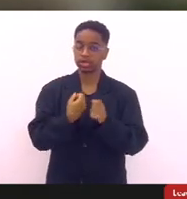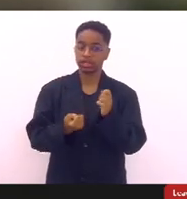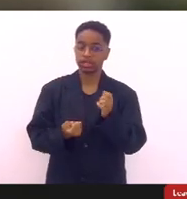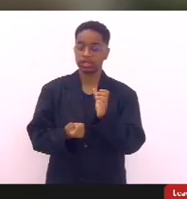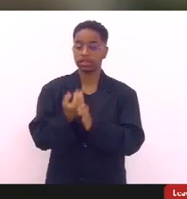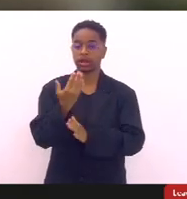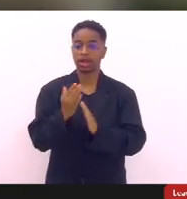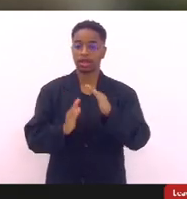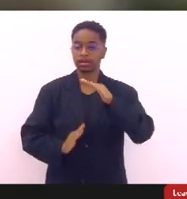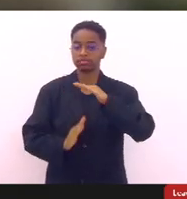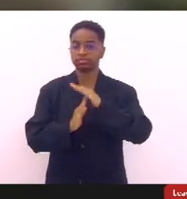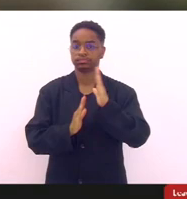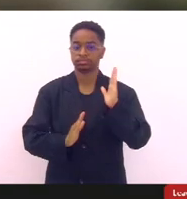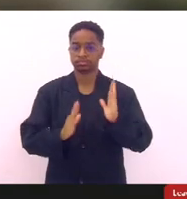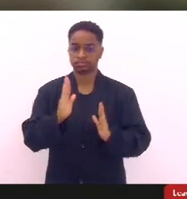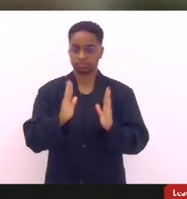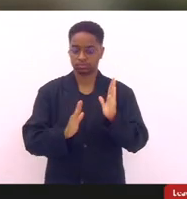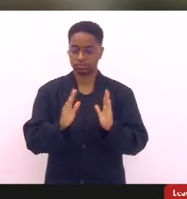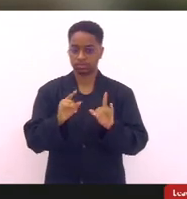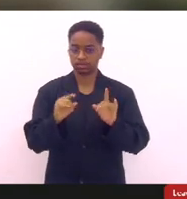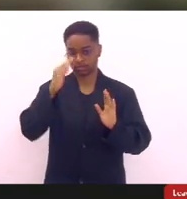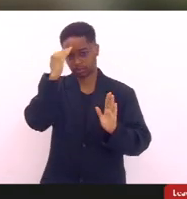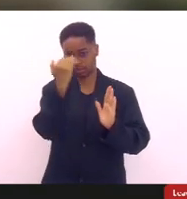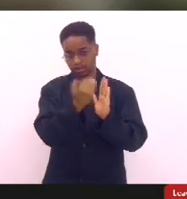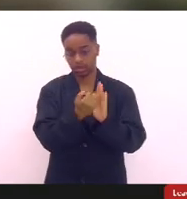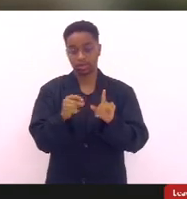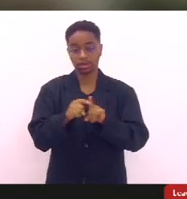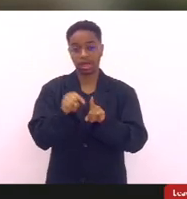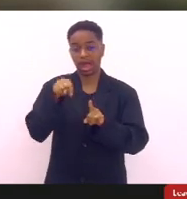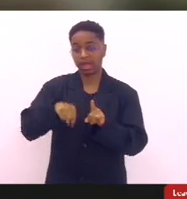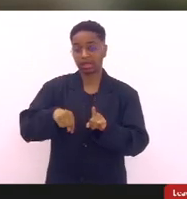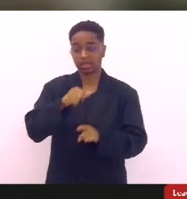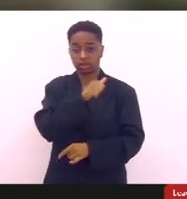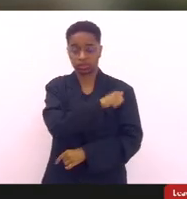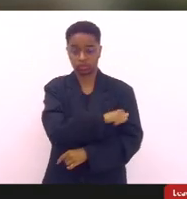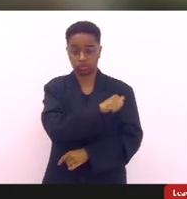se cumprir. O Estado do Rio confia